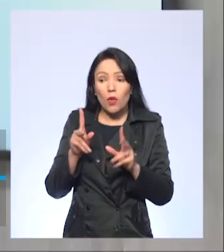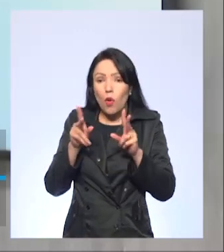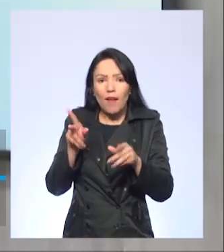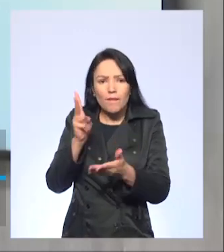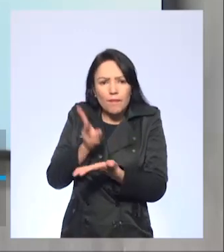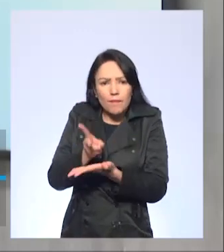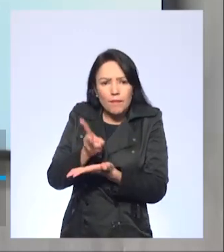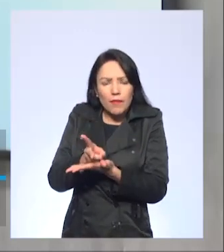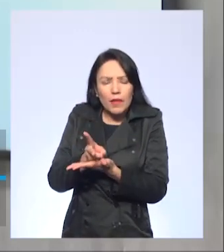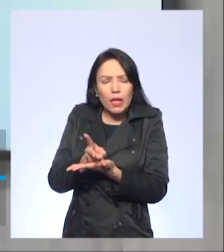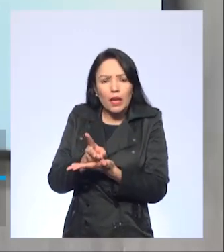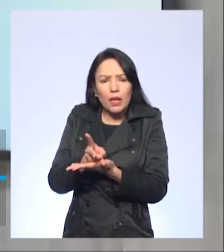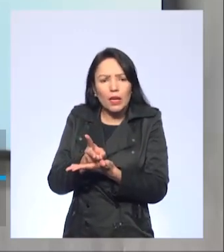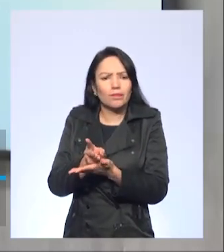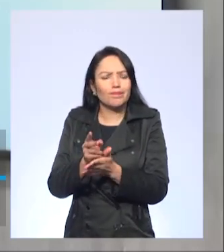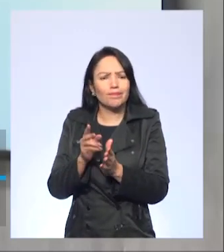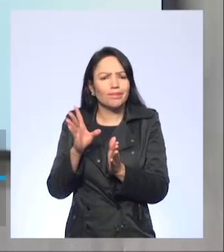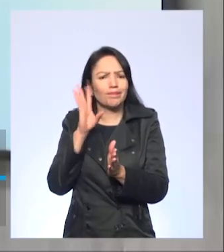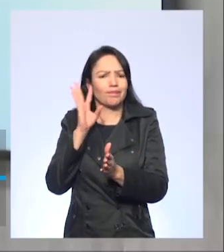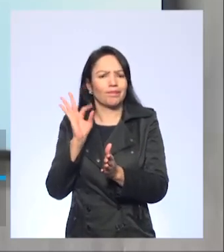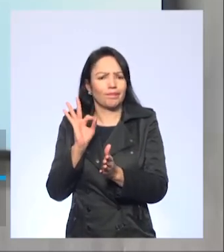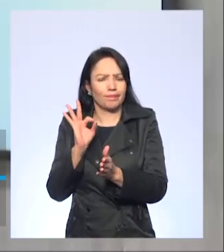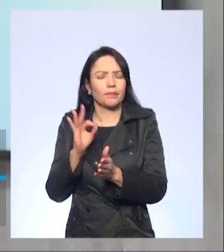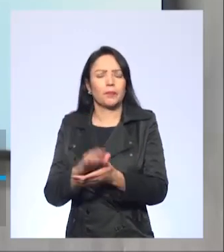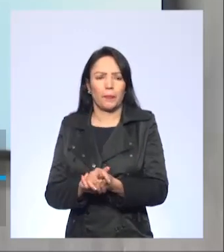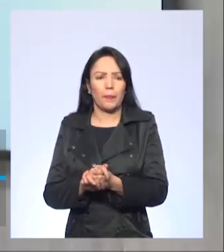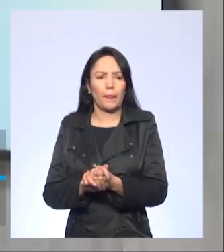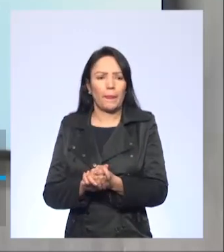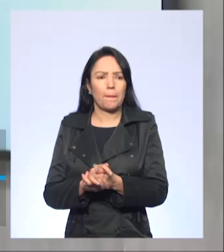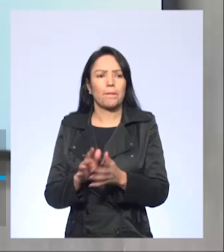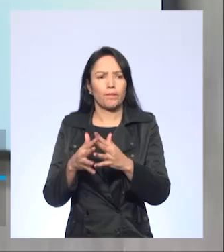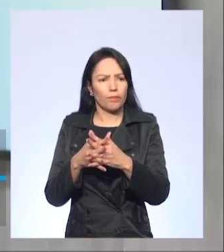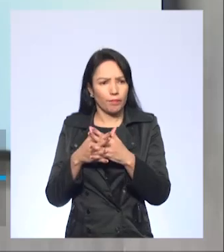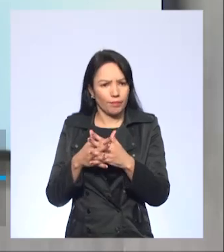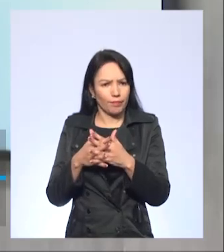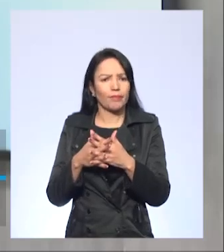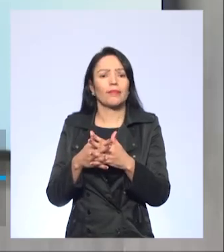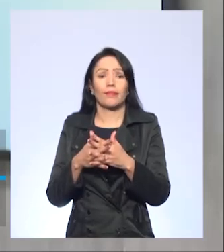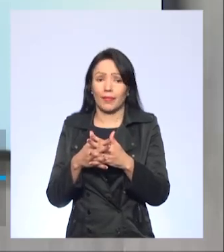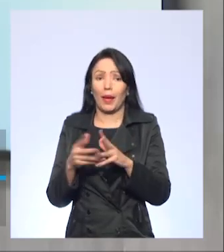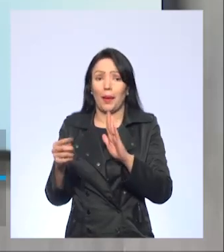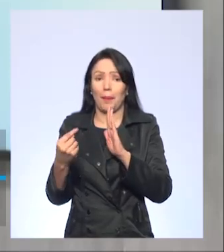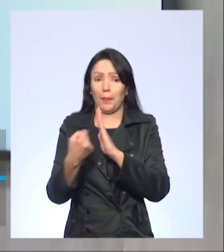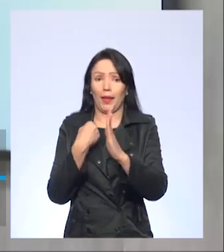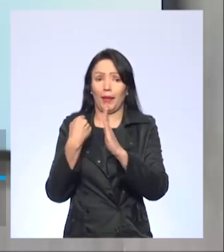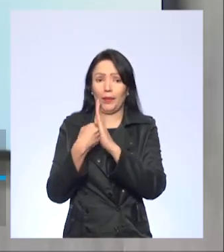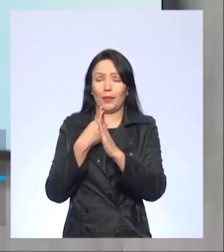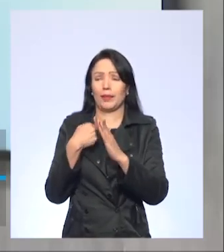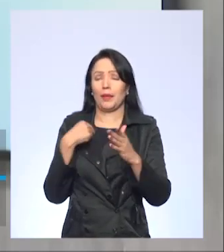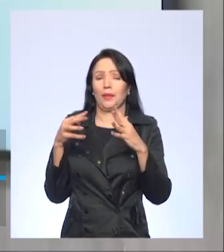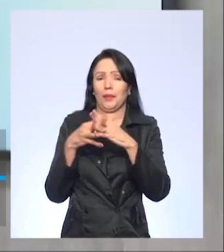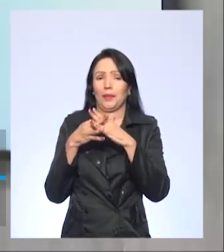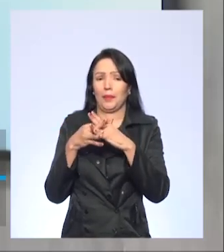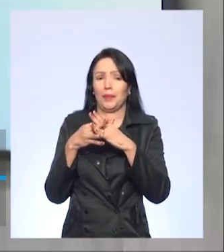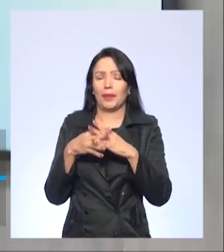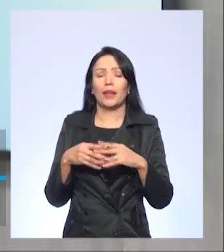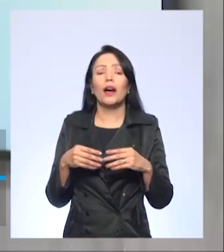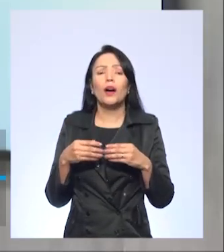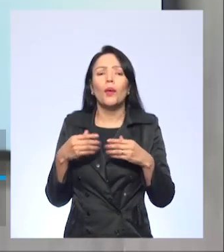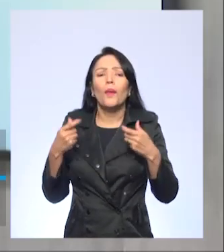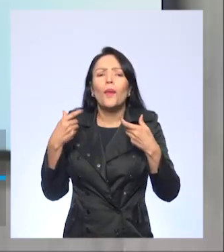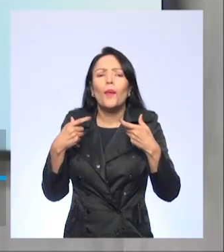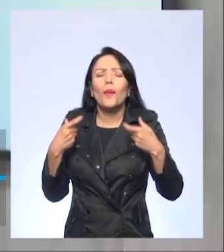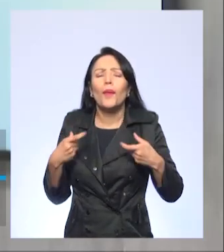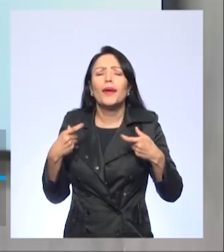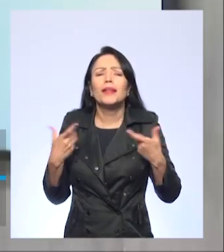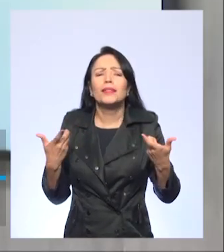do exercício. Essa pergunta me confunde também. Tem hora que coloca sinal de mais, sinal de menos,